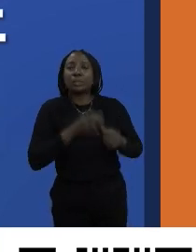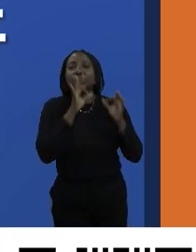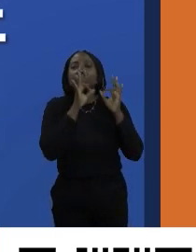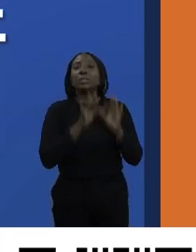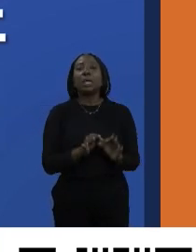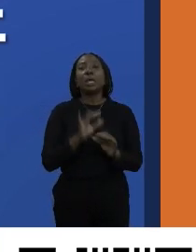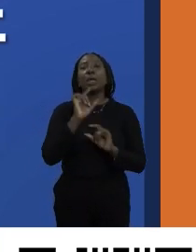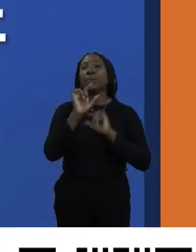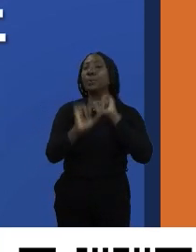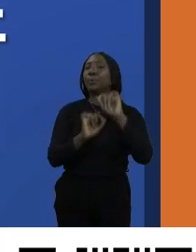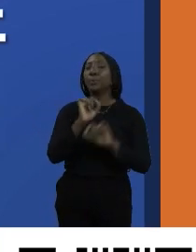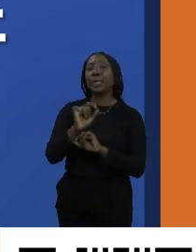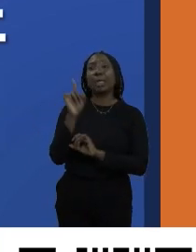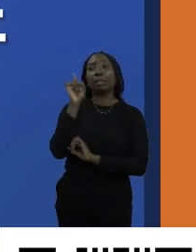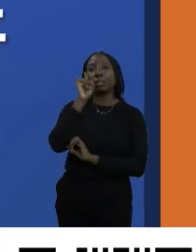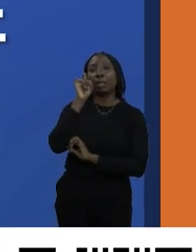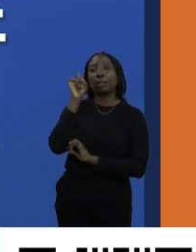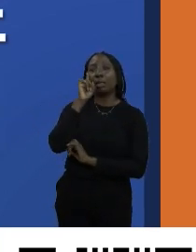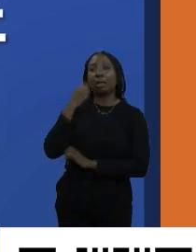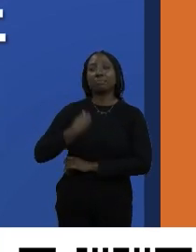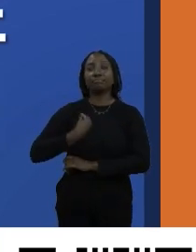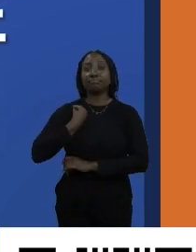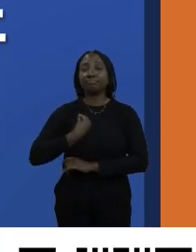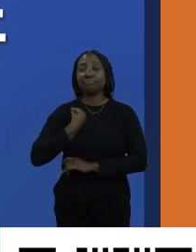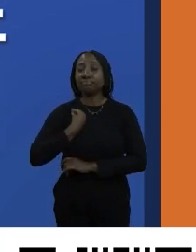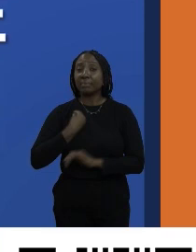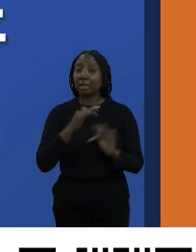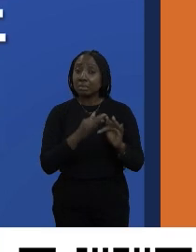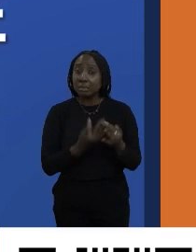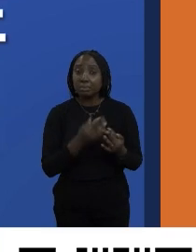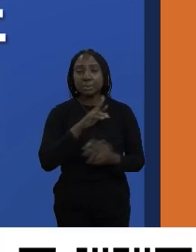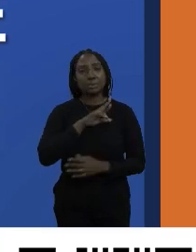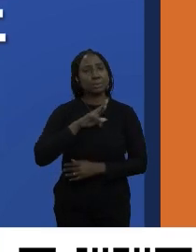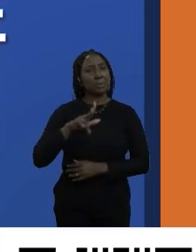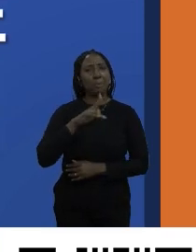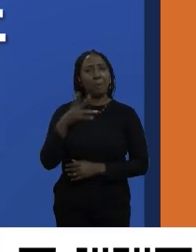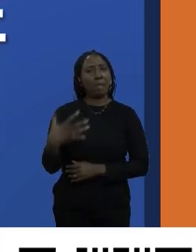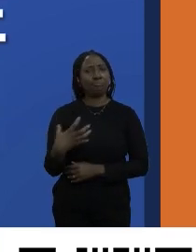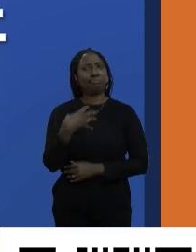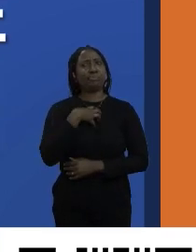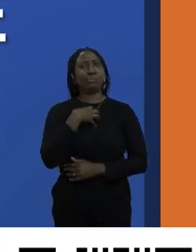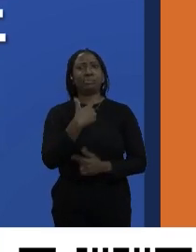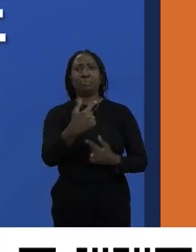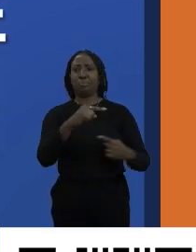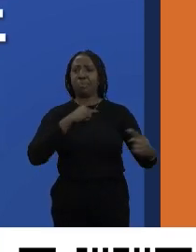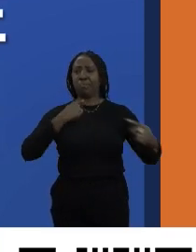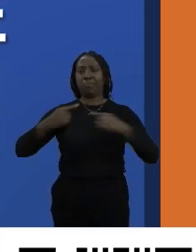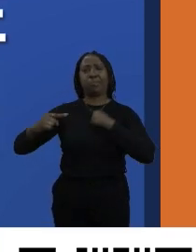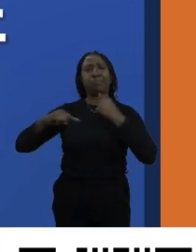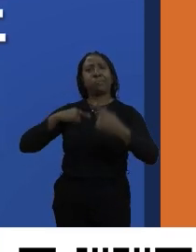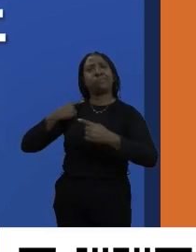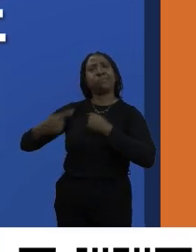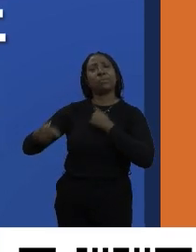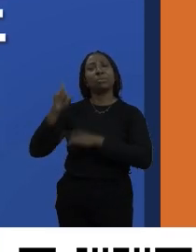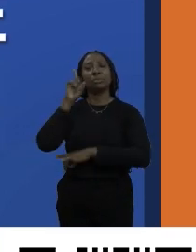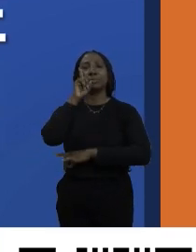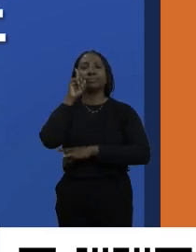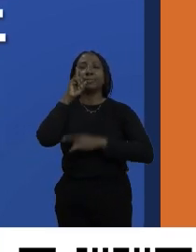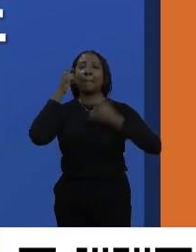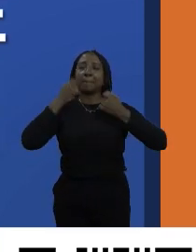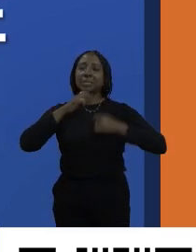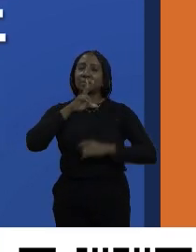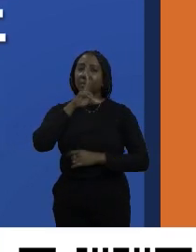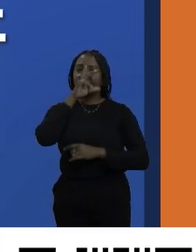certeza, o dia a dia nosso não é simples. A pancadaria é complicada. E a gente precisa se recarregar, a gente precisa